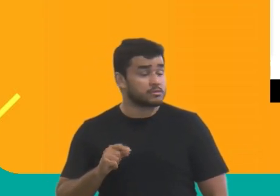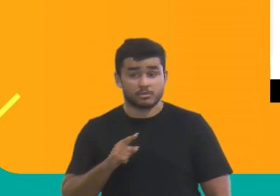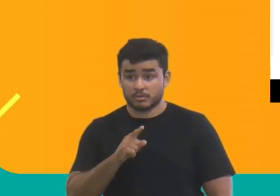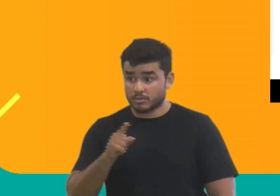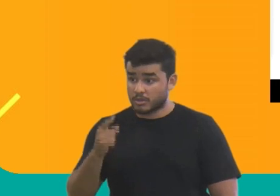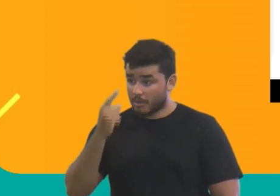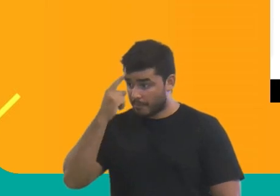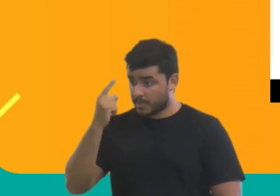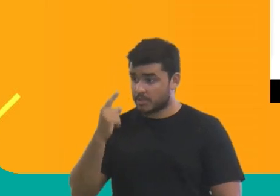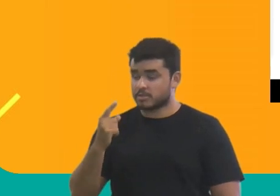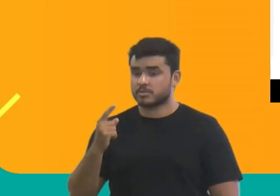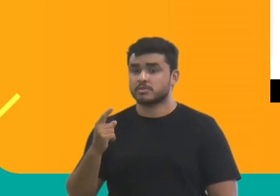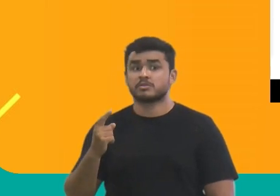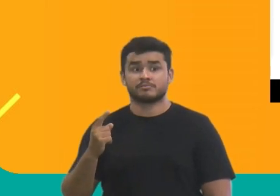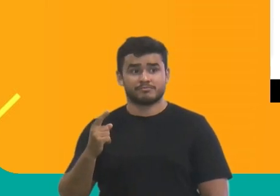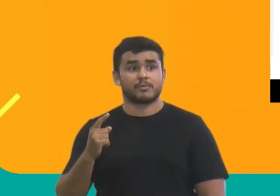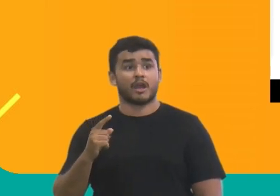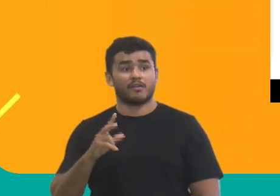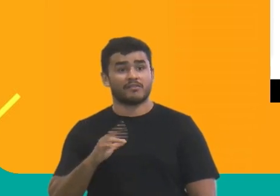Pressionar, apertar.